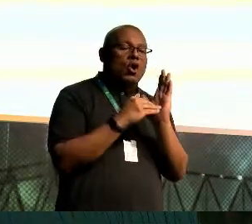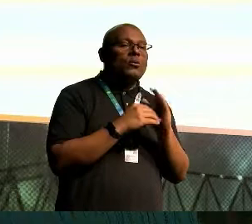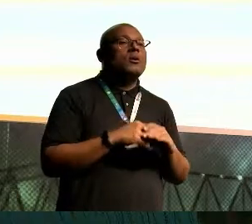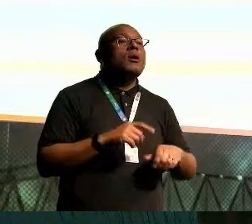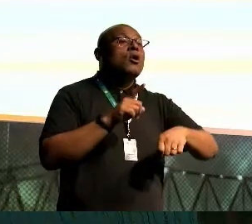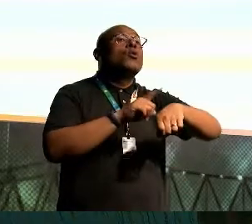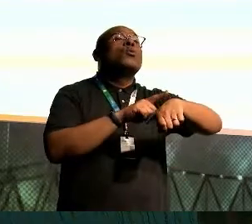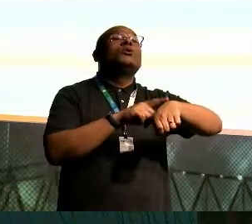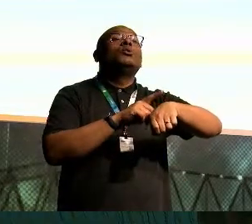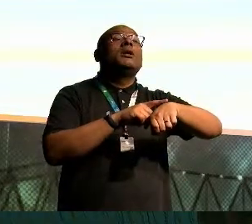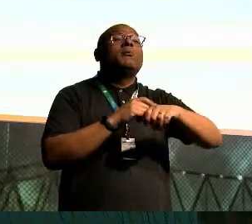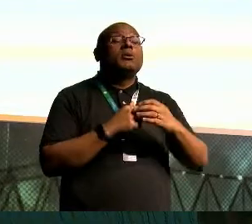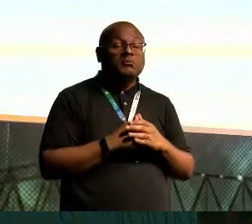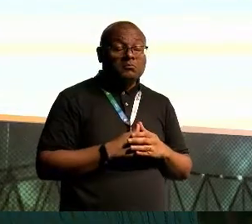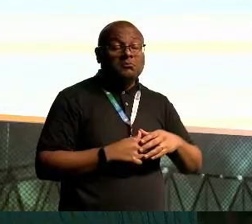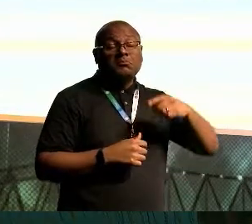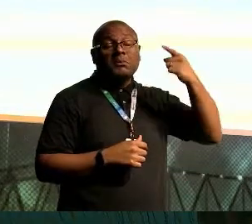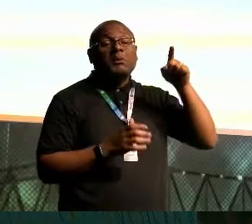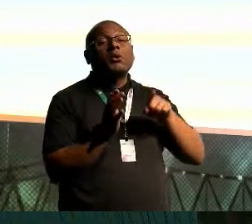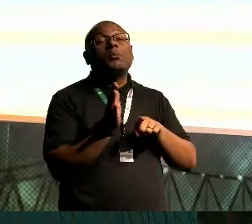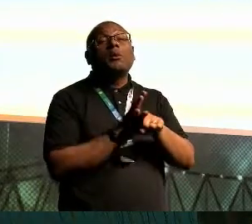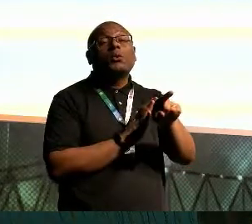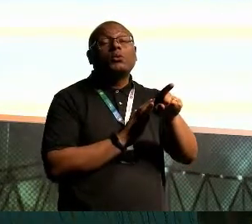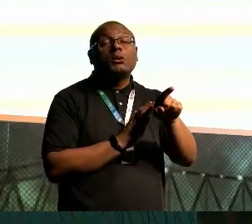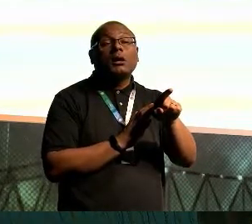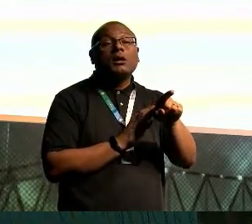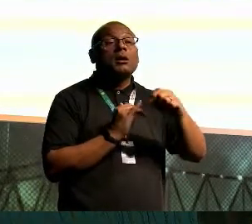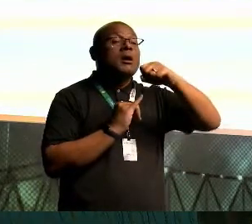Quanto tempo. Então, aqui primeiro ele vai perguntar de que